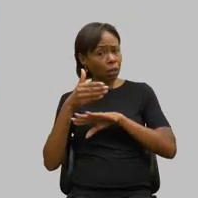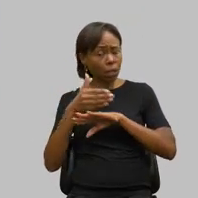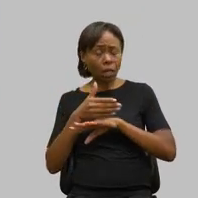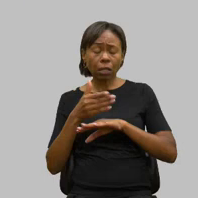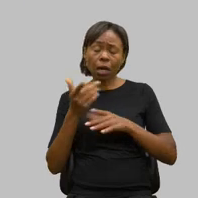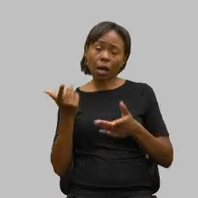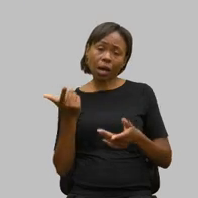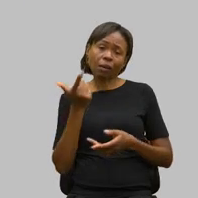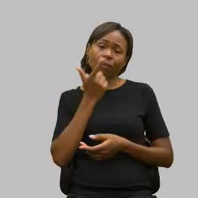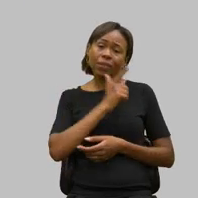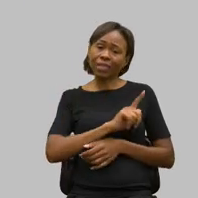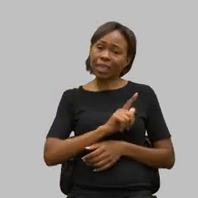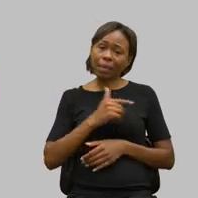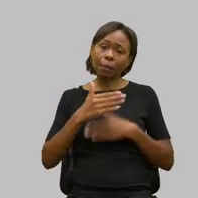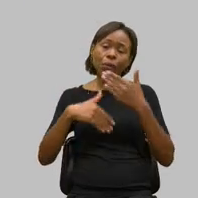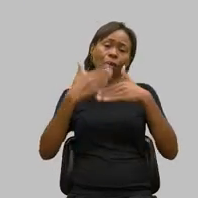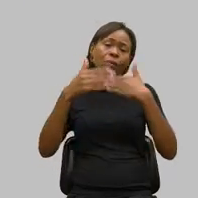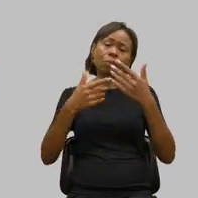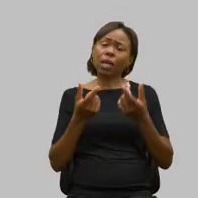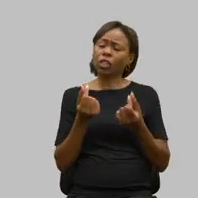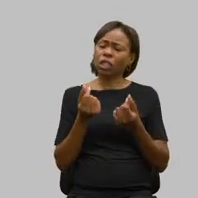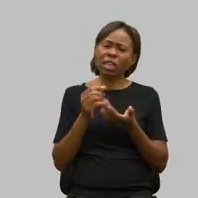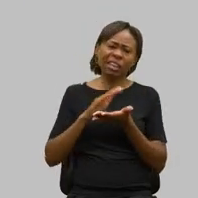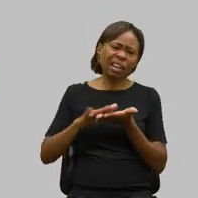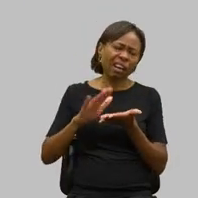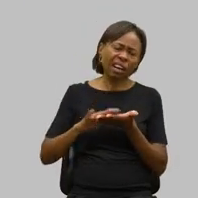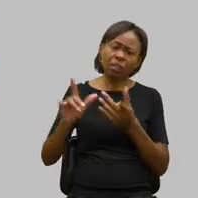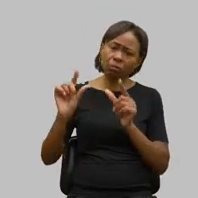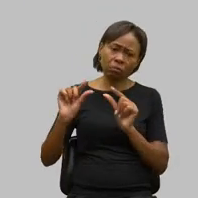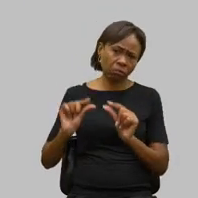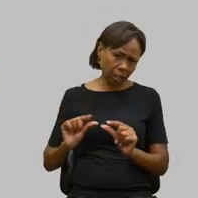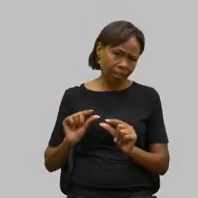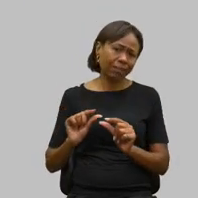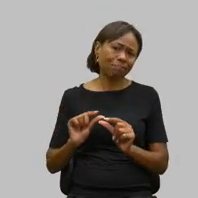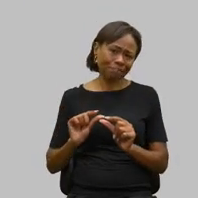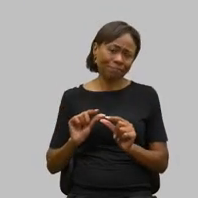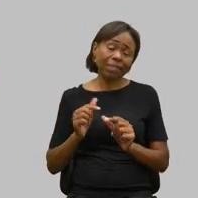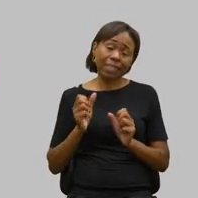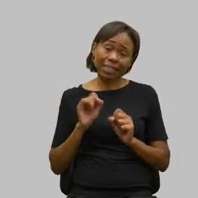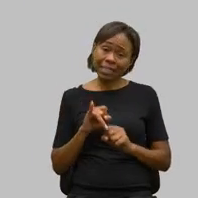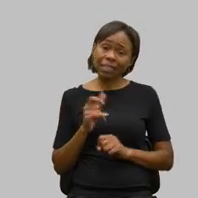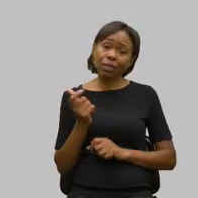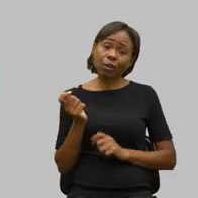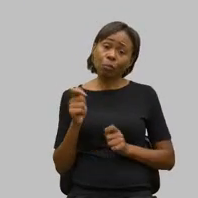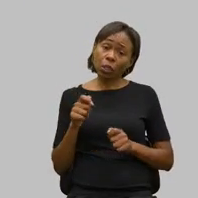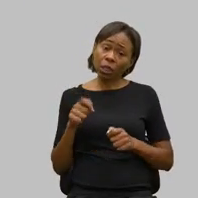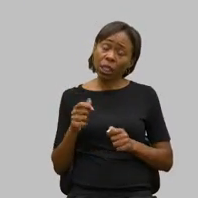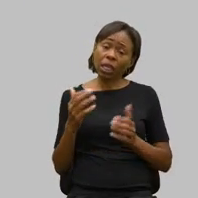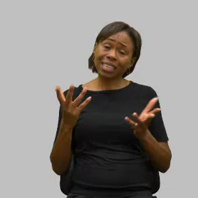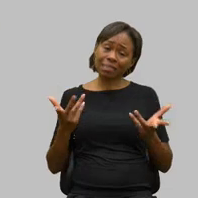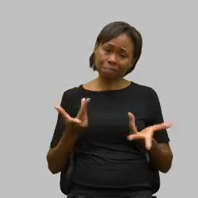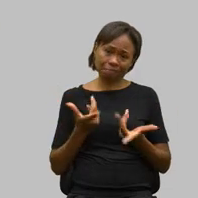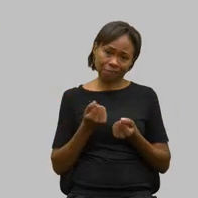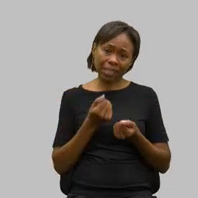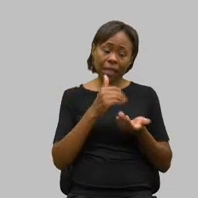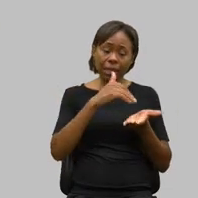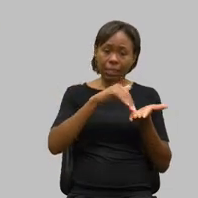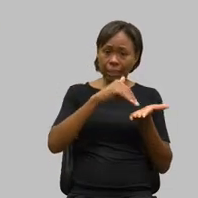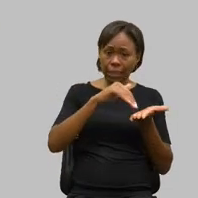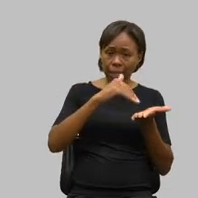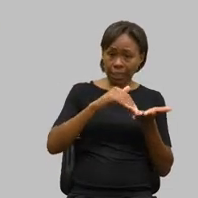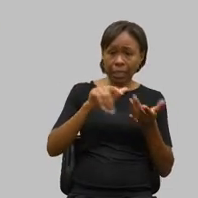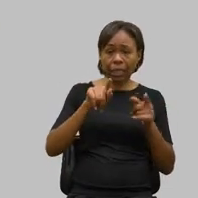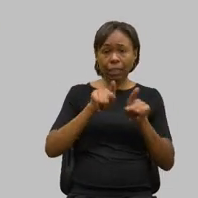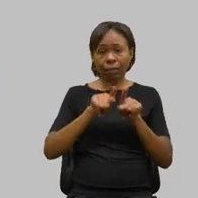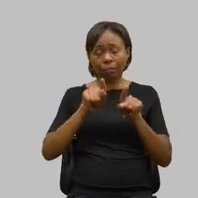custo e o desperdício. E se a gente conseguir fazer essas duas coisas, melhorar a eficiência da secretaria e observar